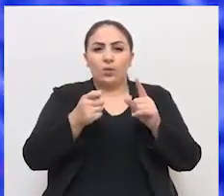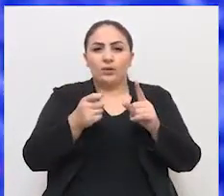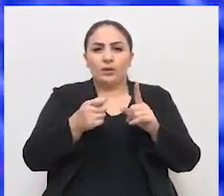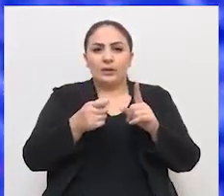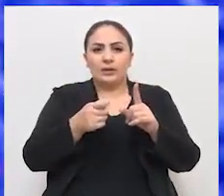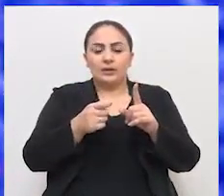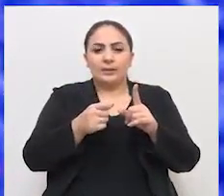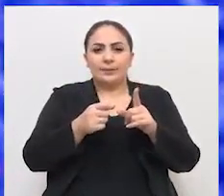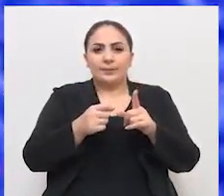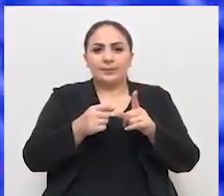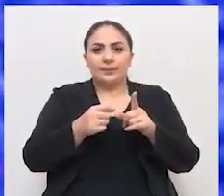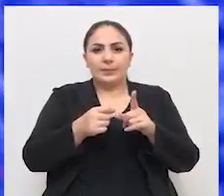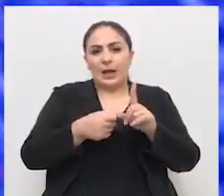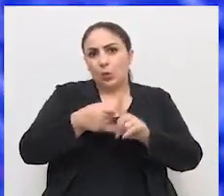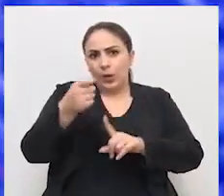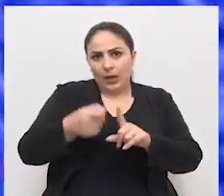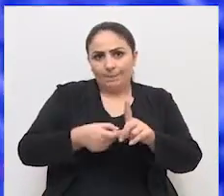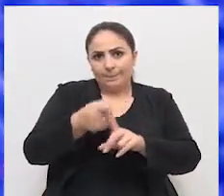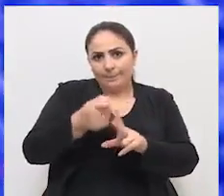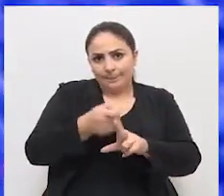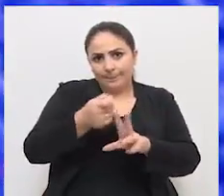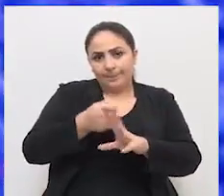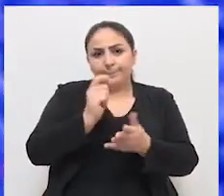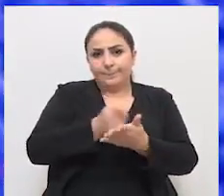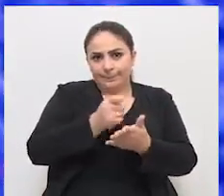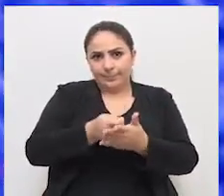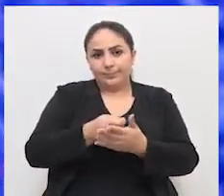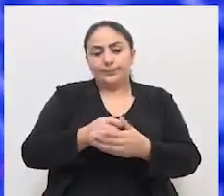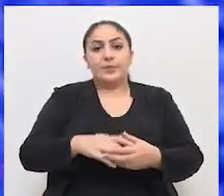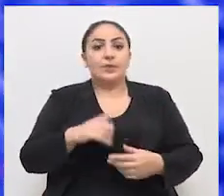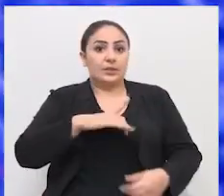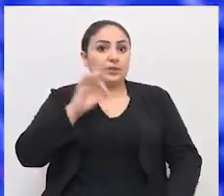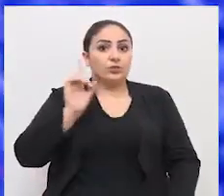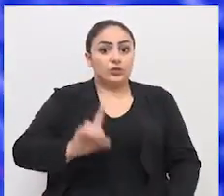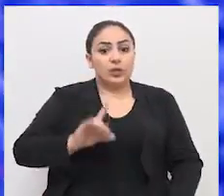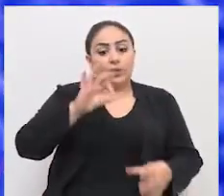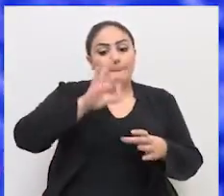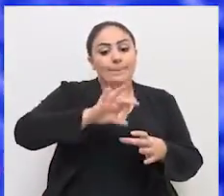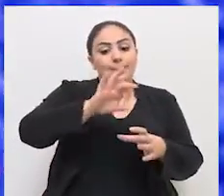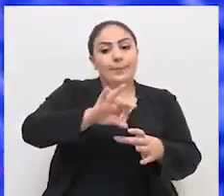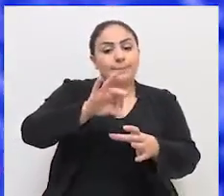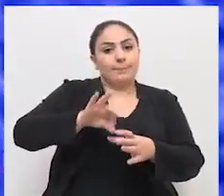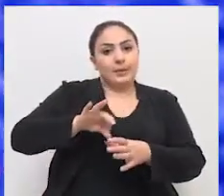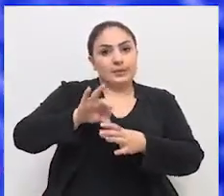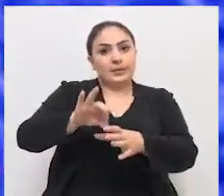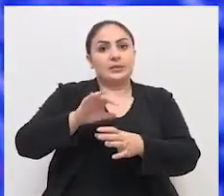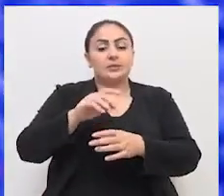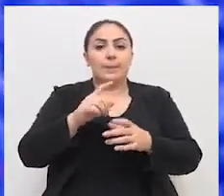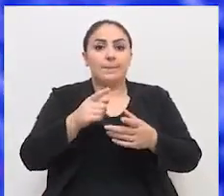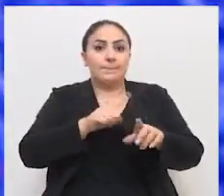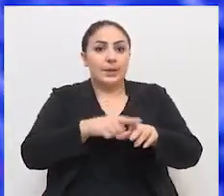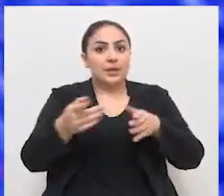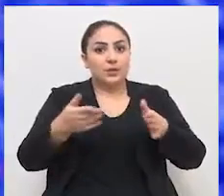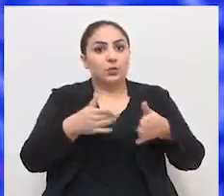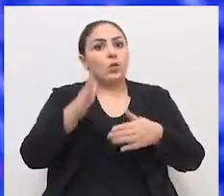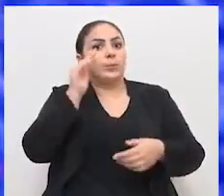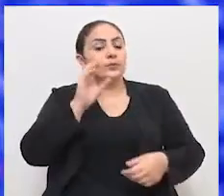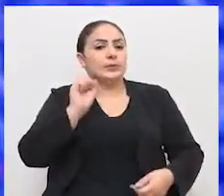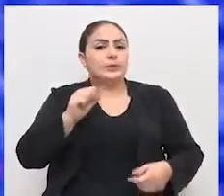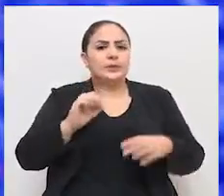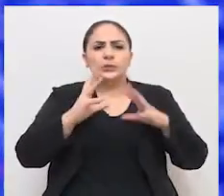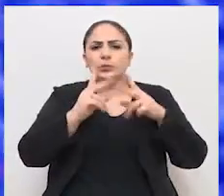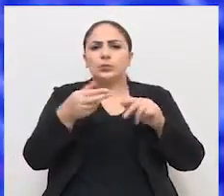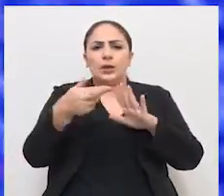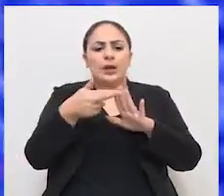concessionário que for o vencedor desse pregão eletrônico terá o direito de plantar neste local, observando